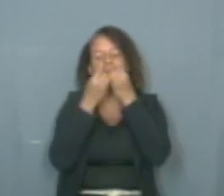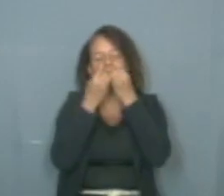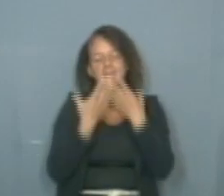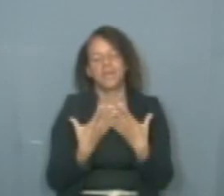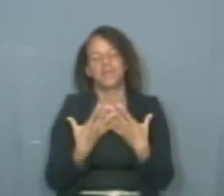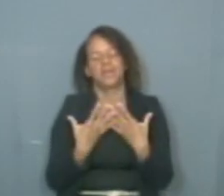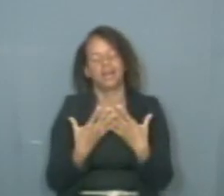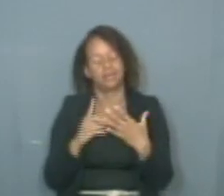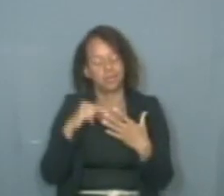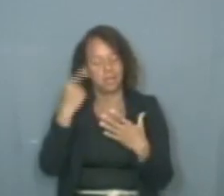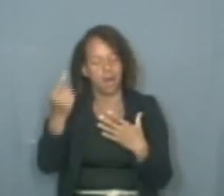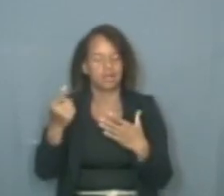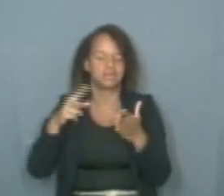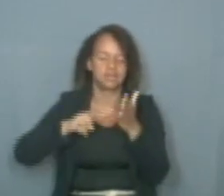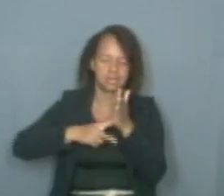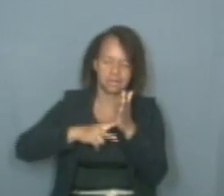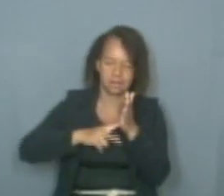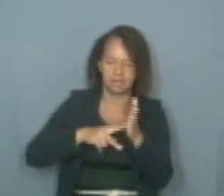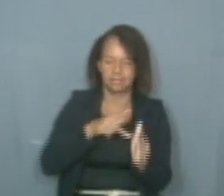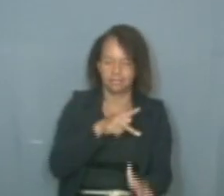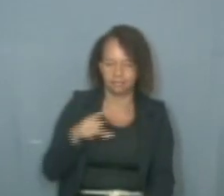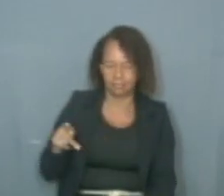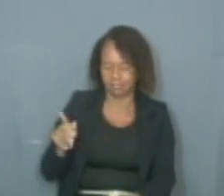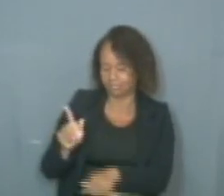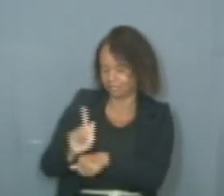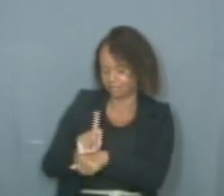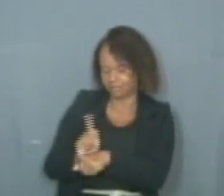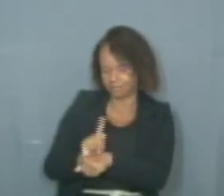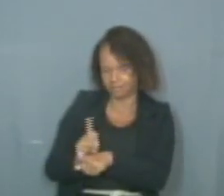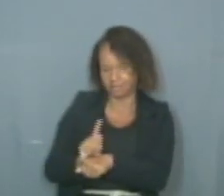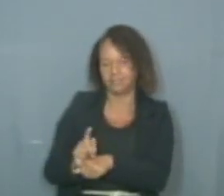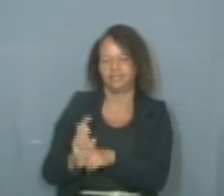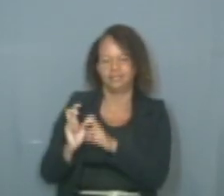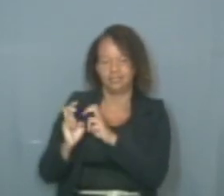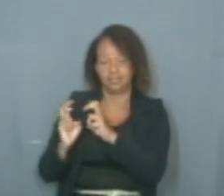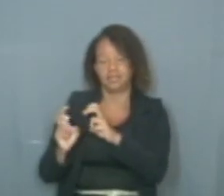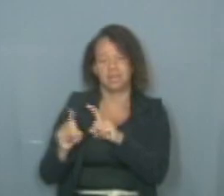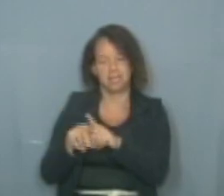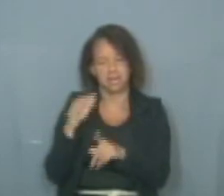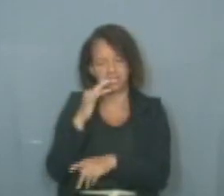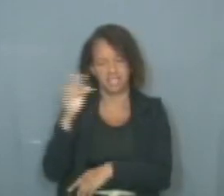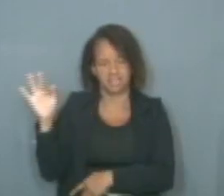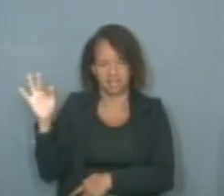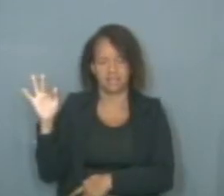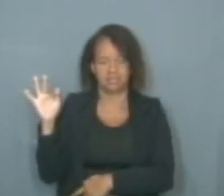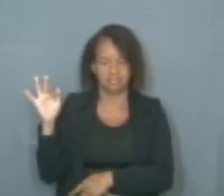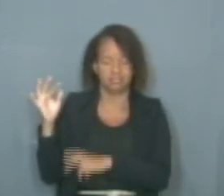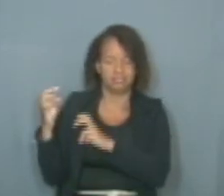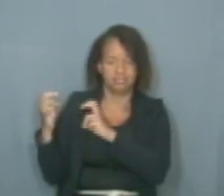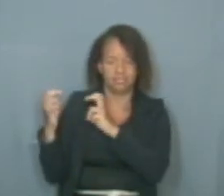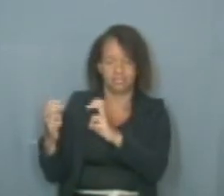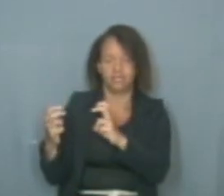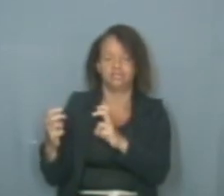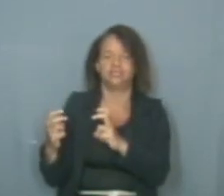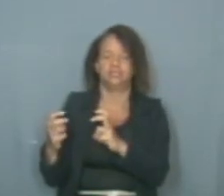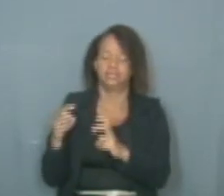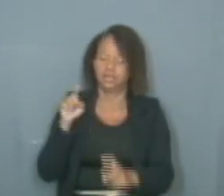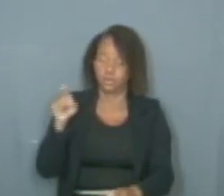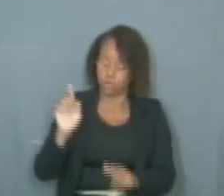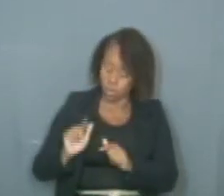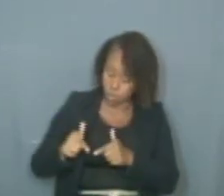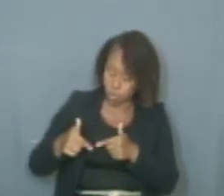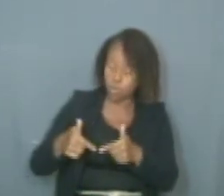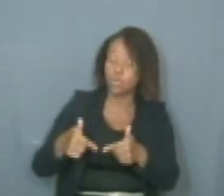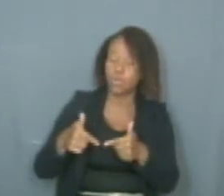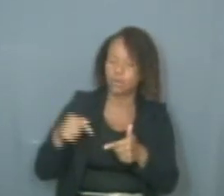próxima gestão do Sindimetro, boa gestão na Federação dos Metroviários, e que sua